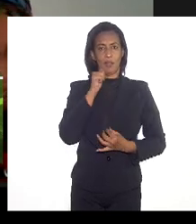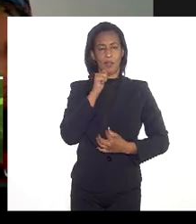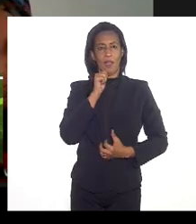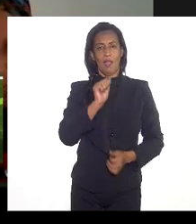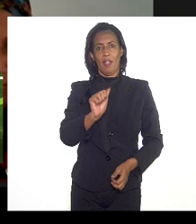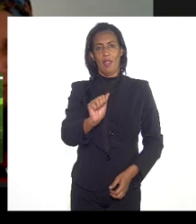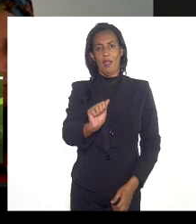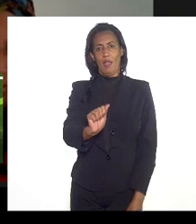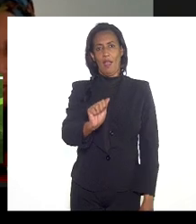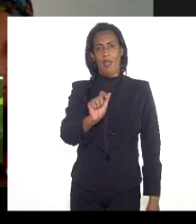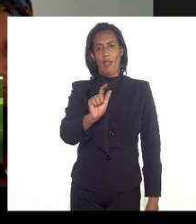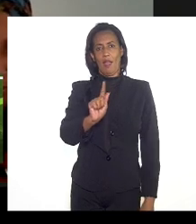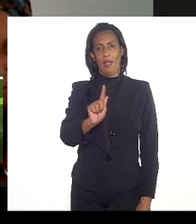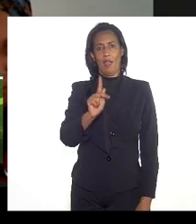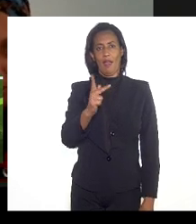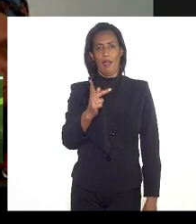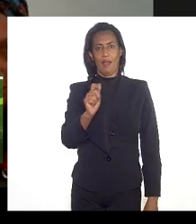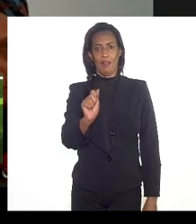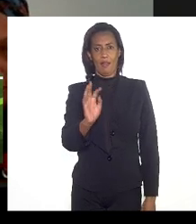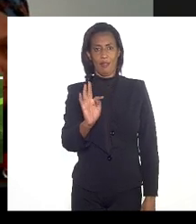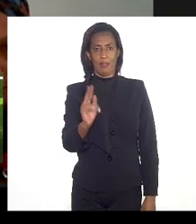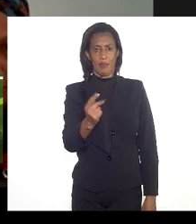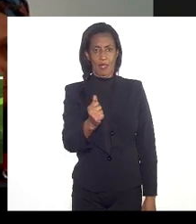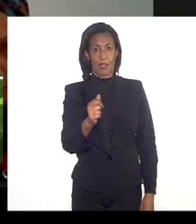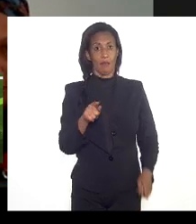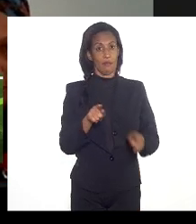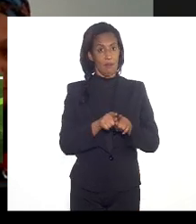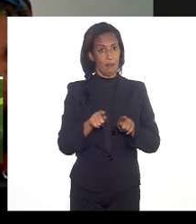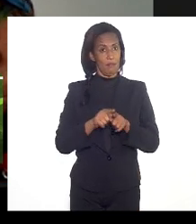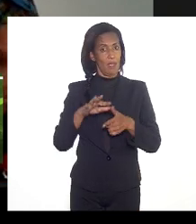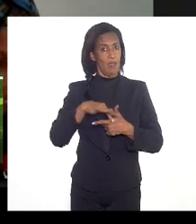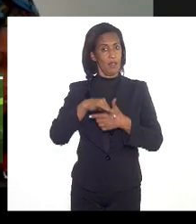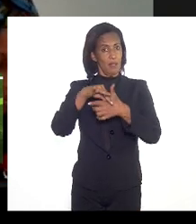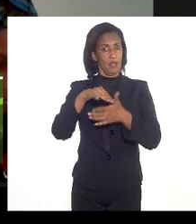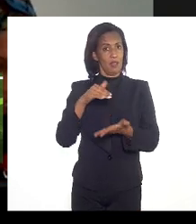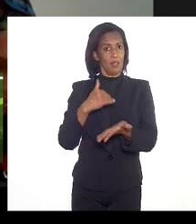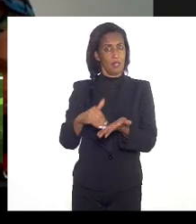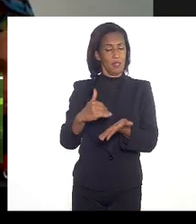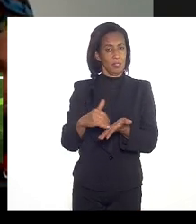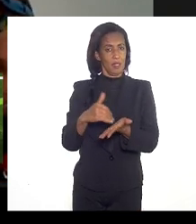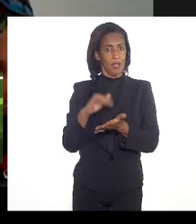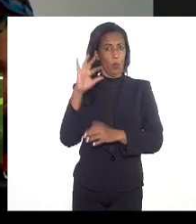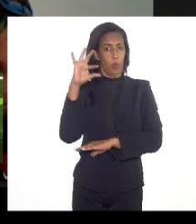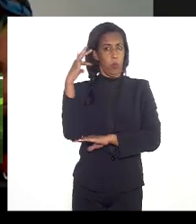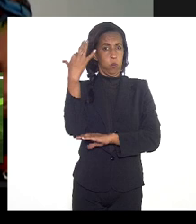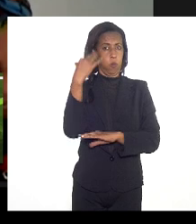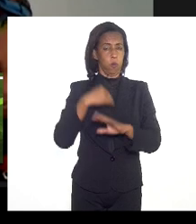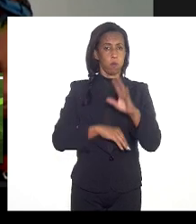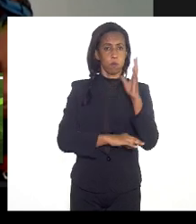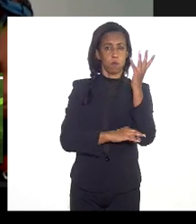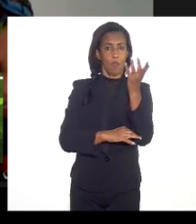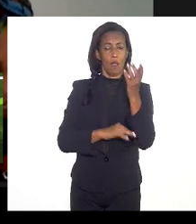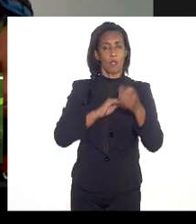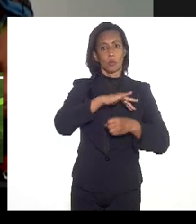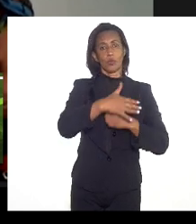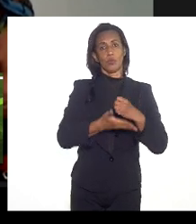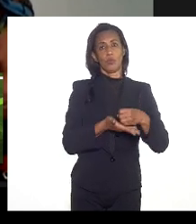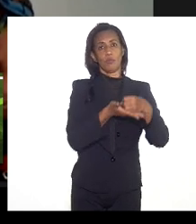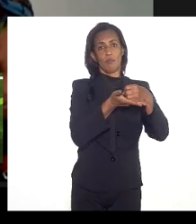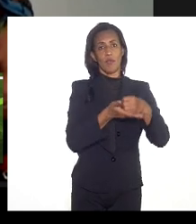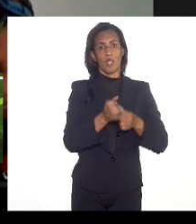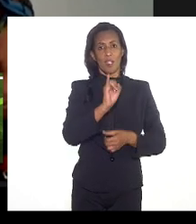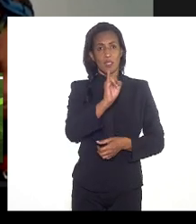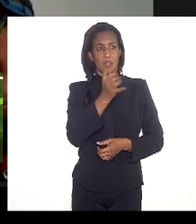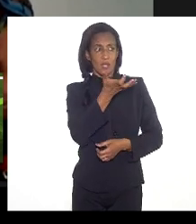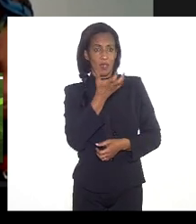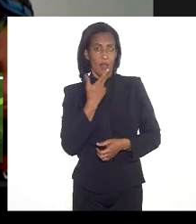Agatha Tomasi, que também é representante da Secretaria do Meio Ambiente e Sustentabilidade, se assim o deseja